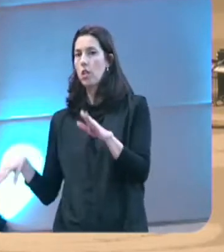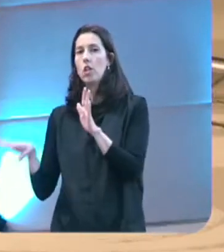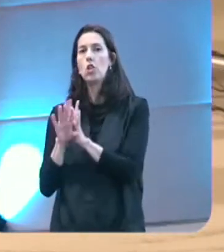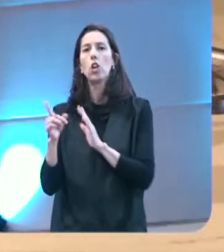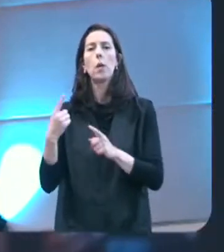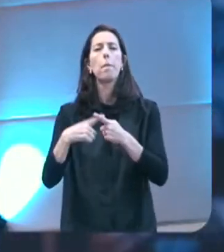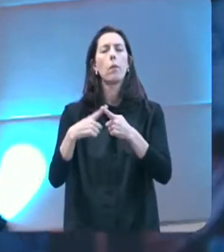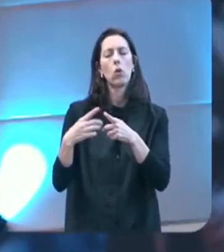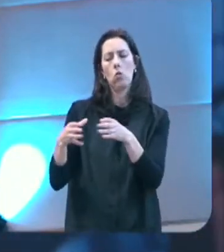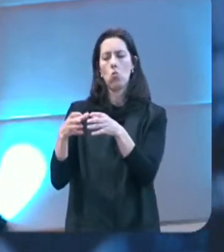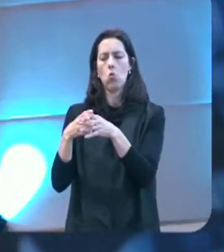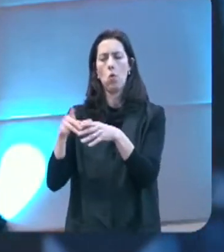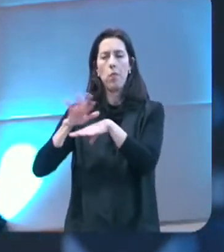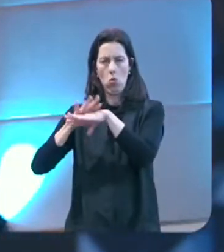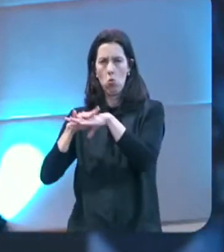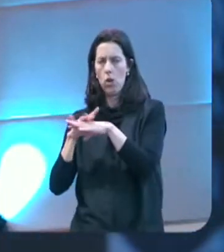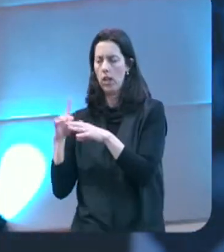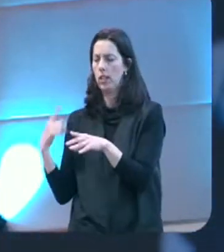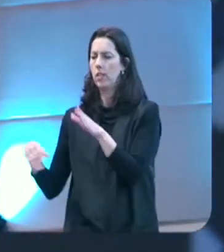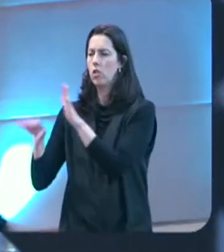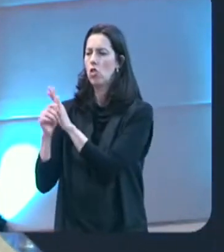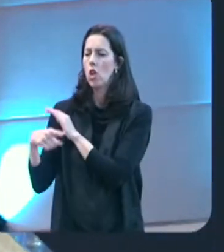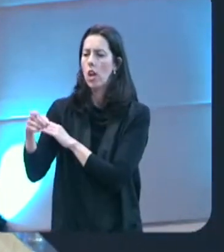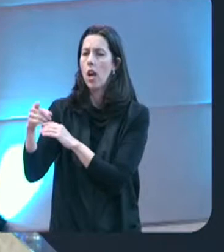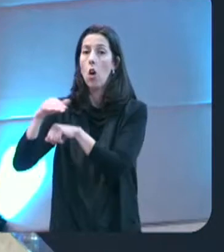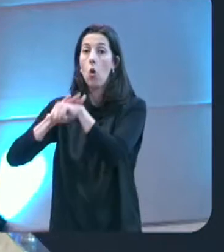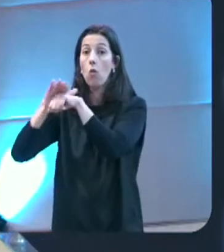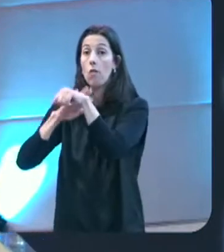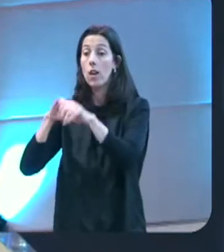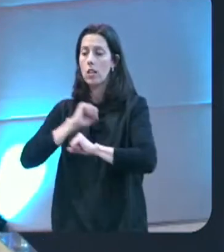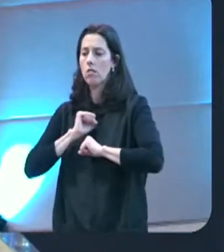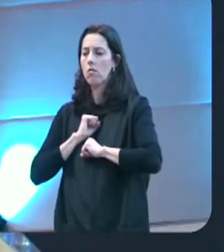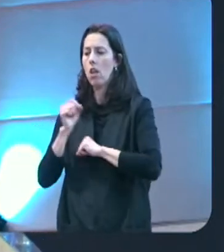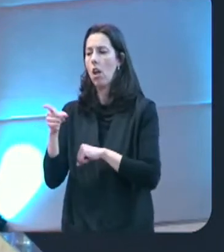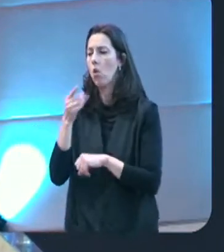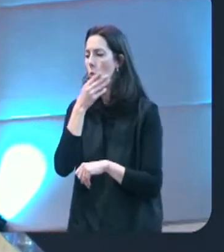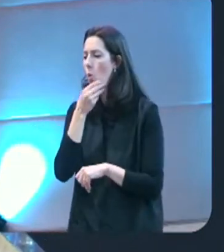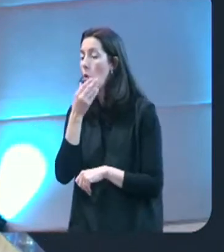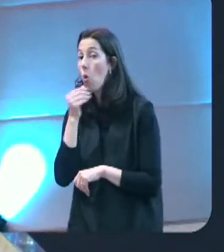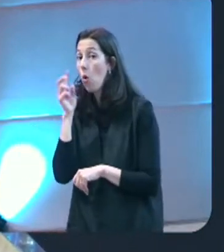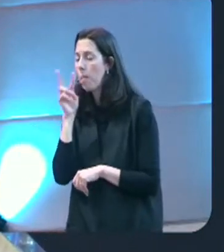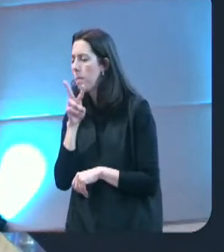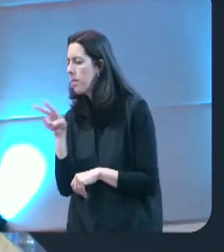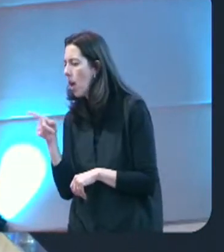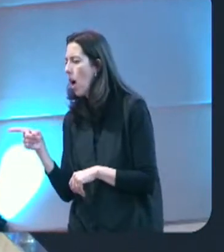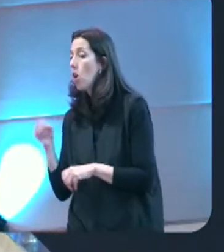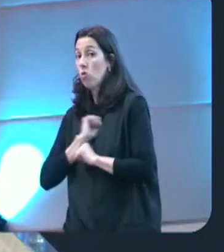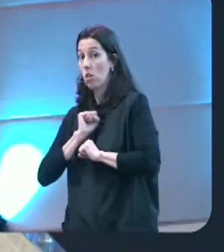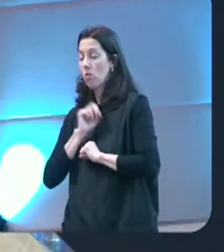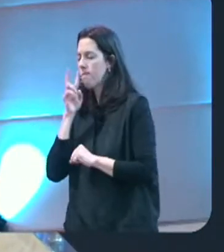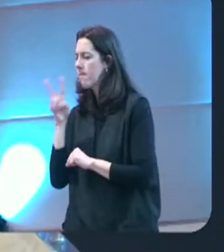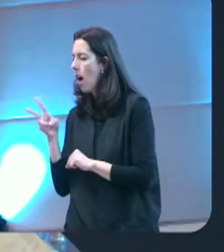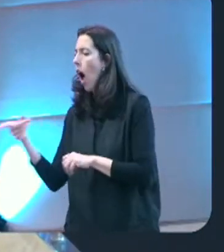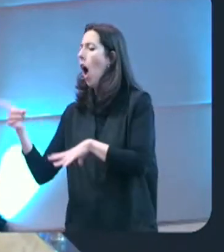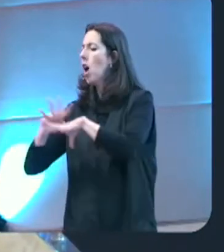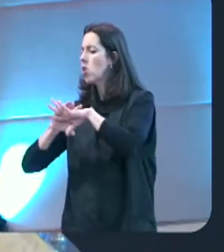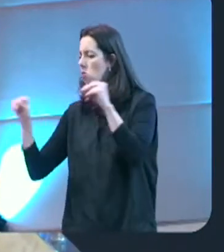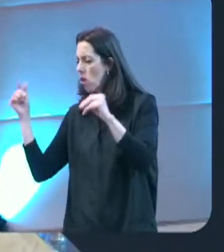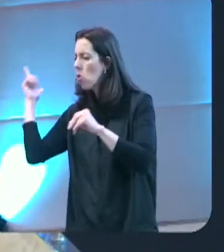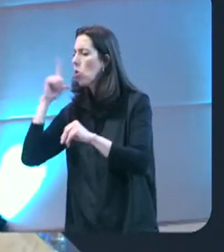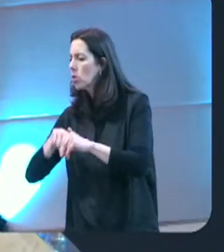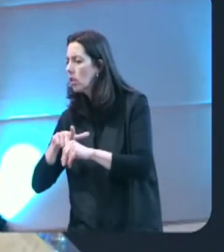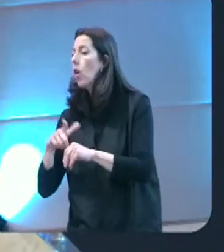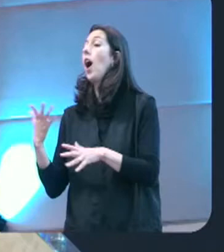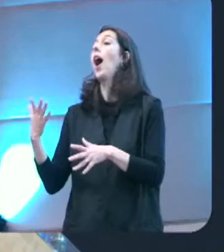podem recuperar a vossa vida. Então eles foram, e no meio